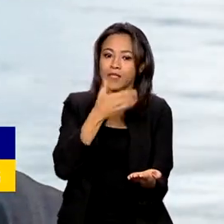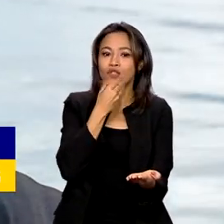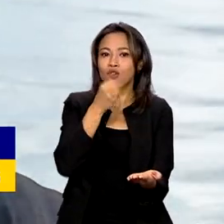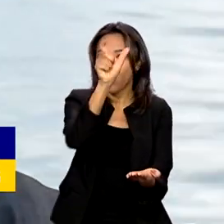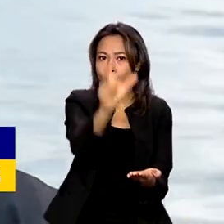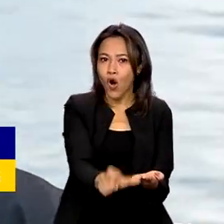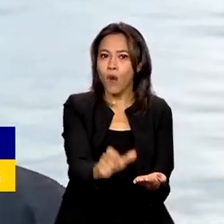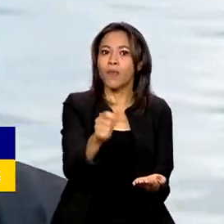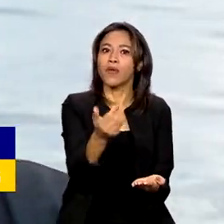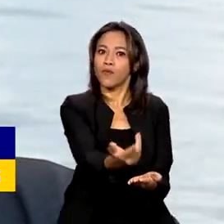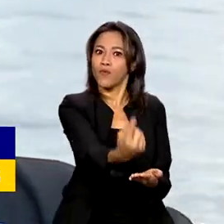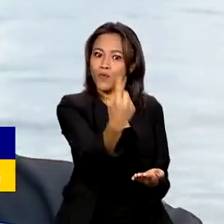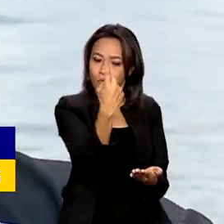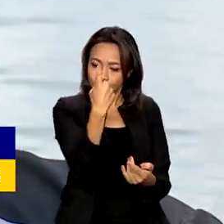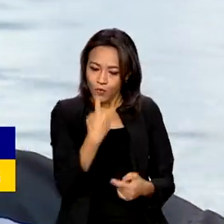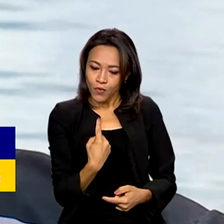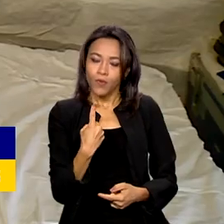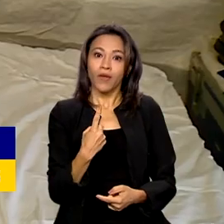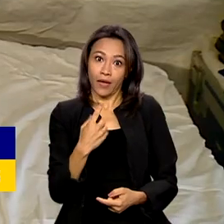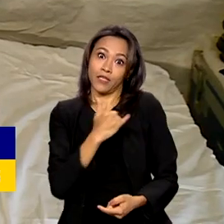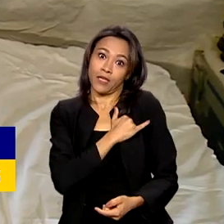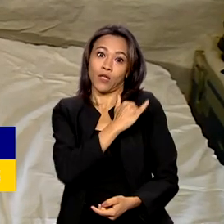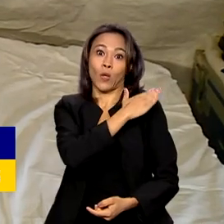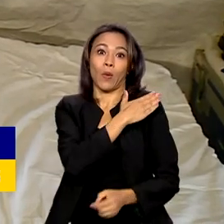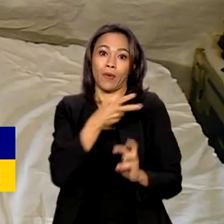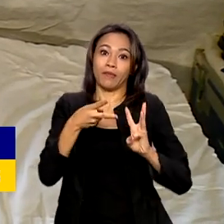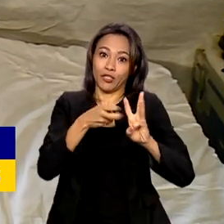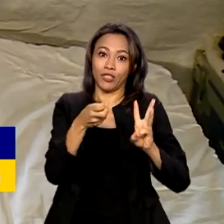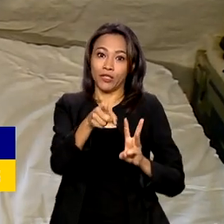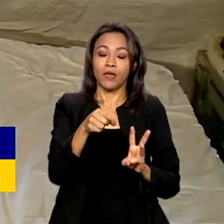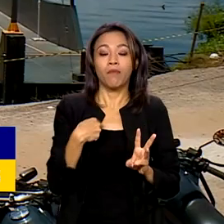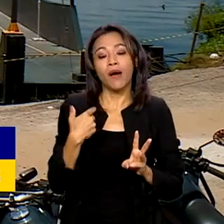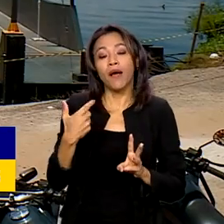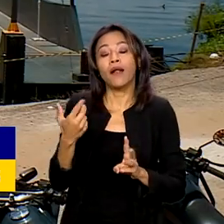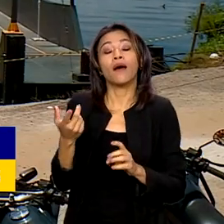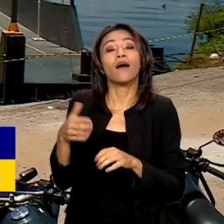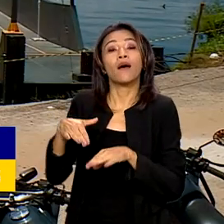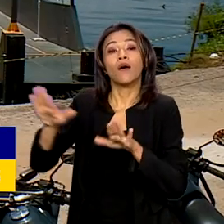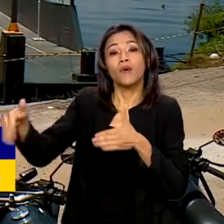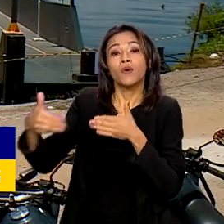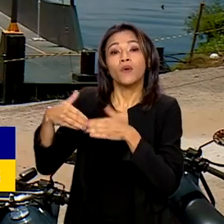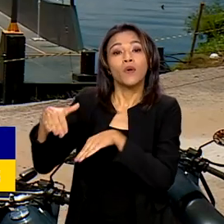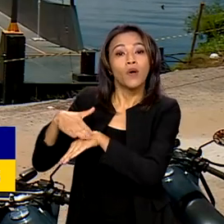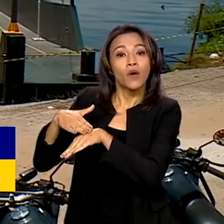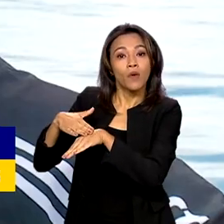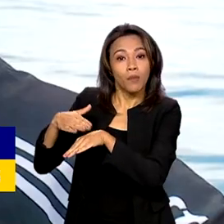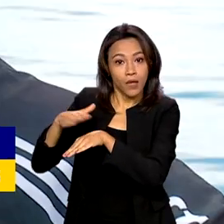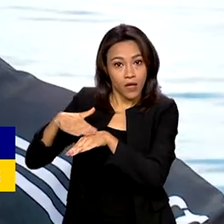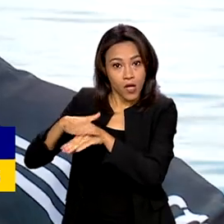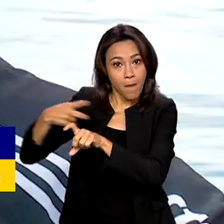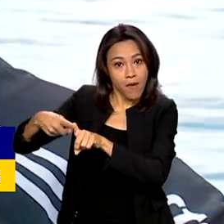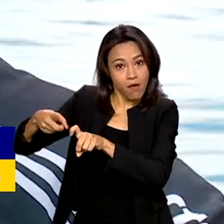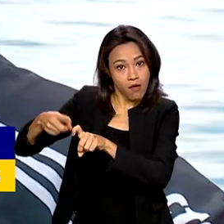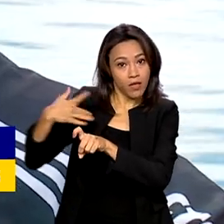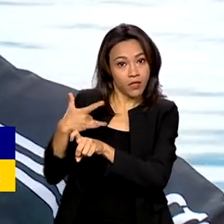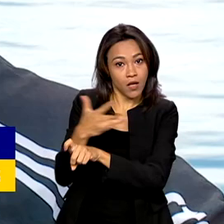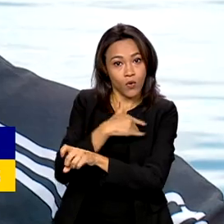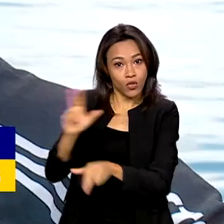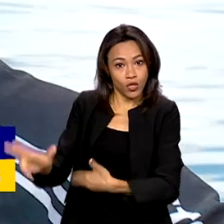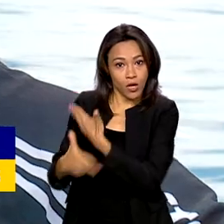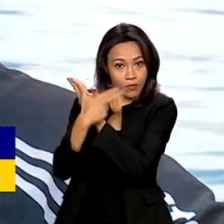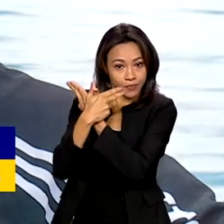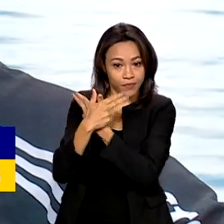Guilherme Yanomami para se consultar com os profissionais de saúde da Força Aérea Brasileira. Eu fiquei sabendo que estava